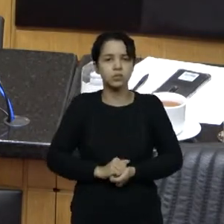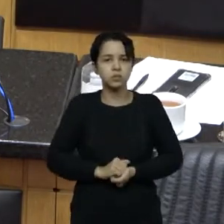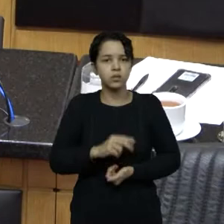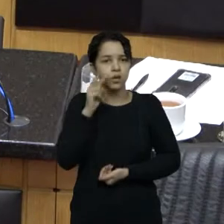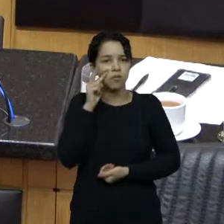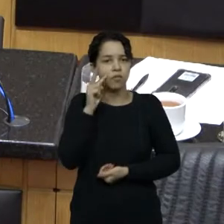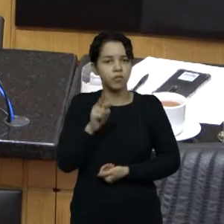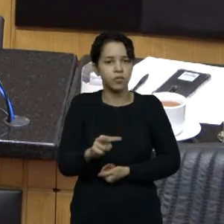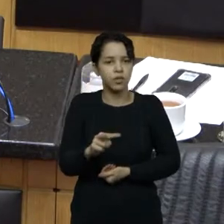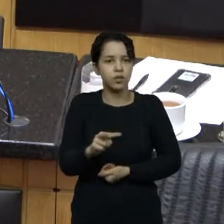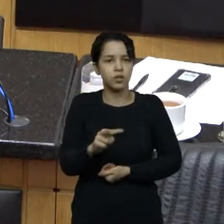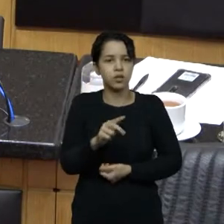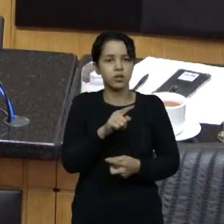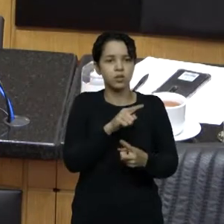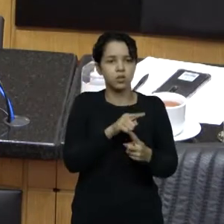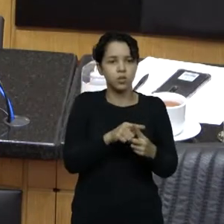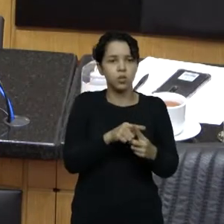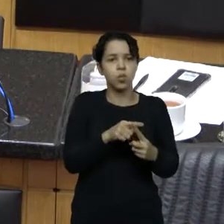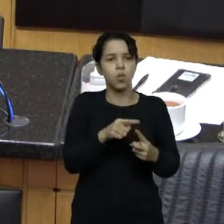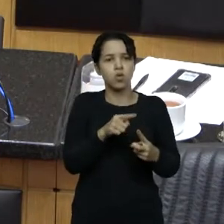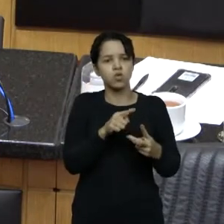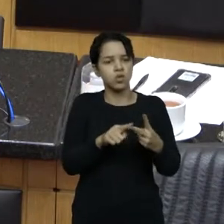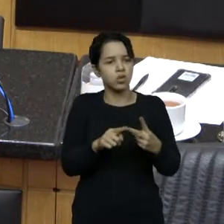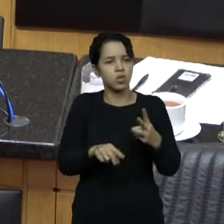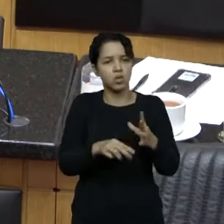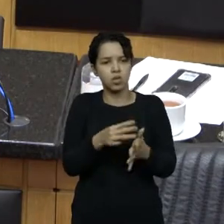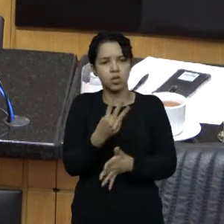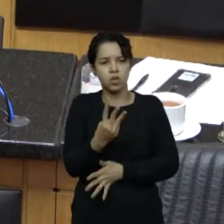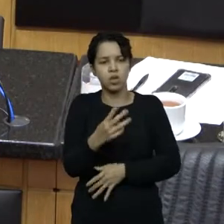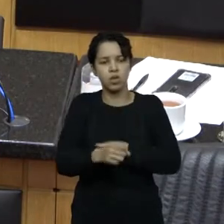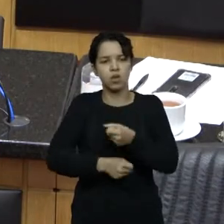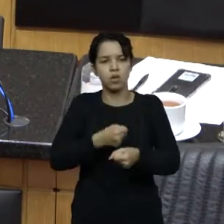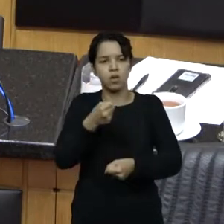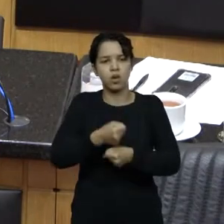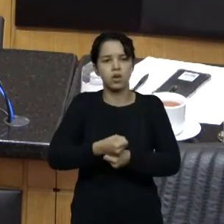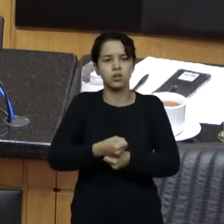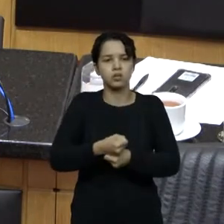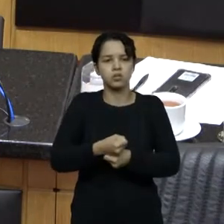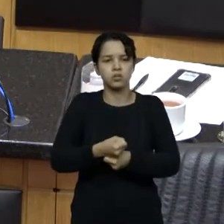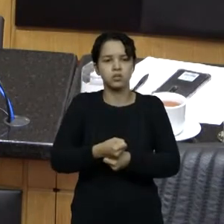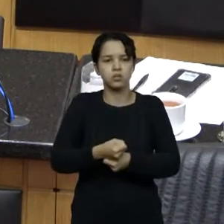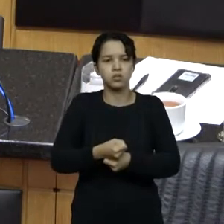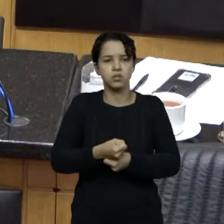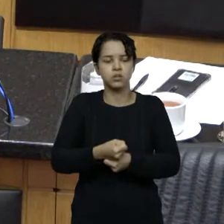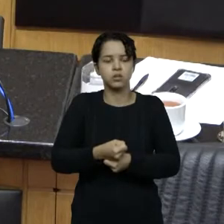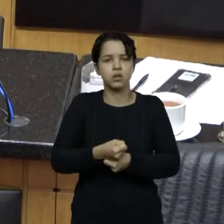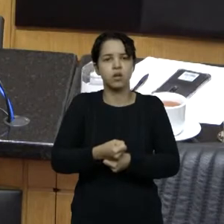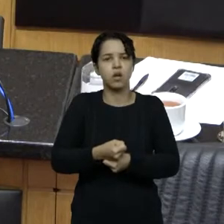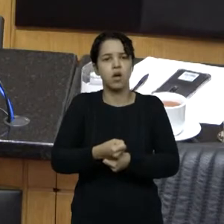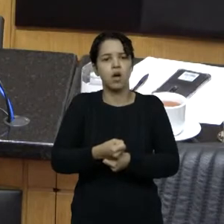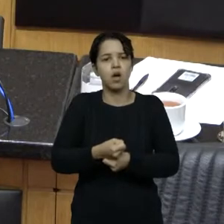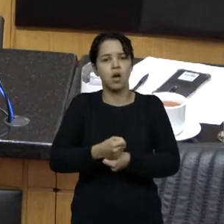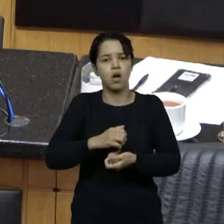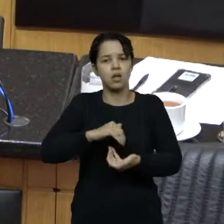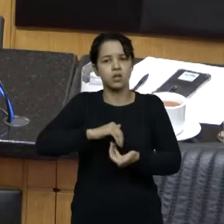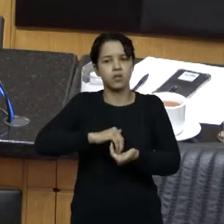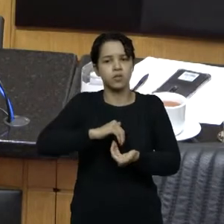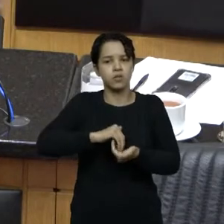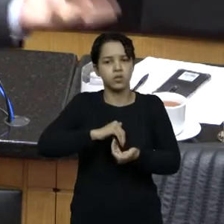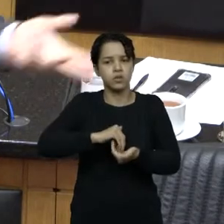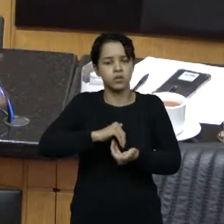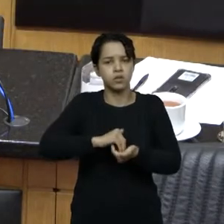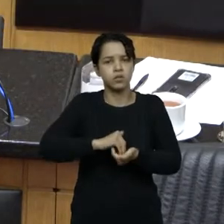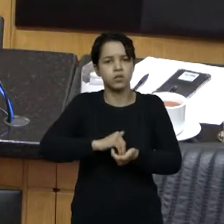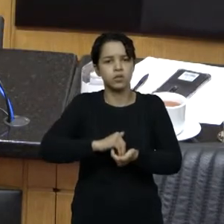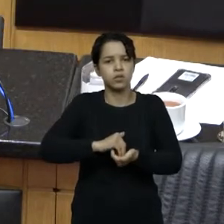duas três vezes ao ano Deputado Padre Pedro nós passamos por uma crise nesse estado de Defesa Civil um dia Presidente Getúlio